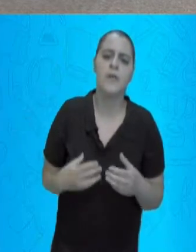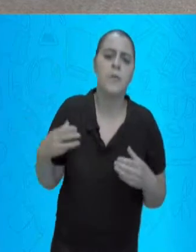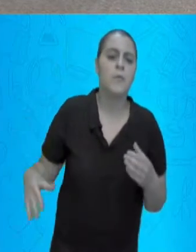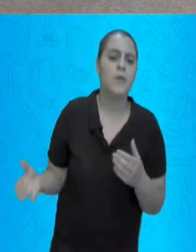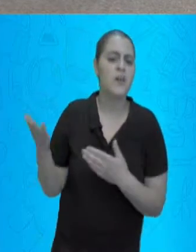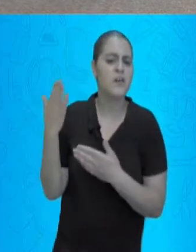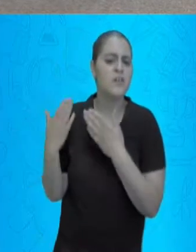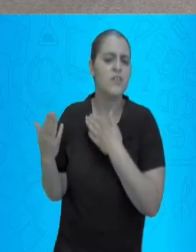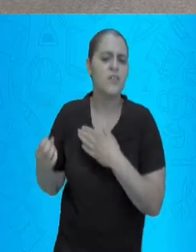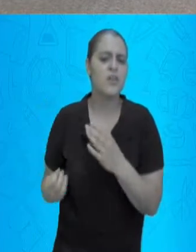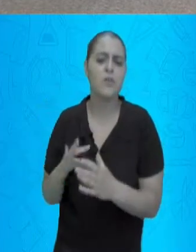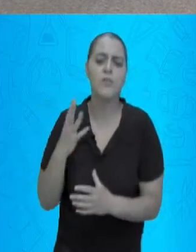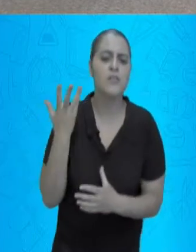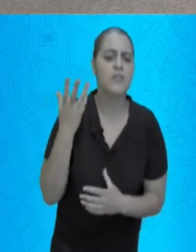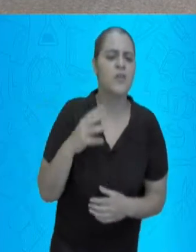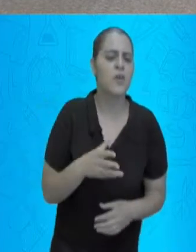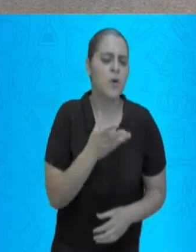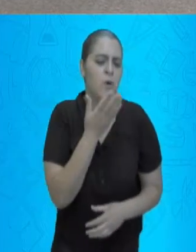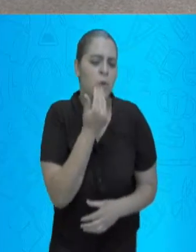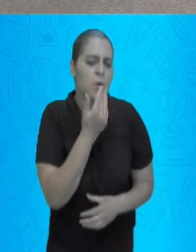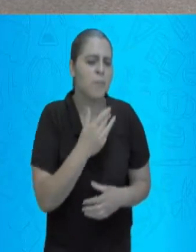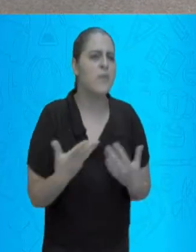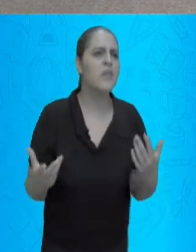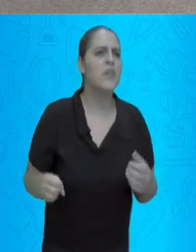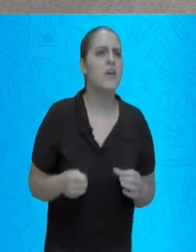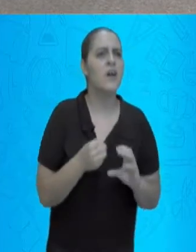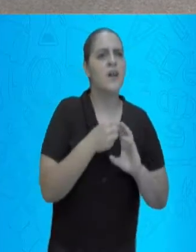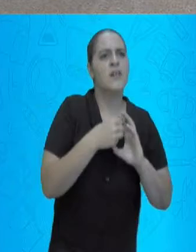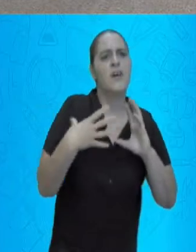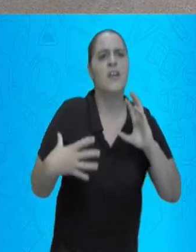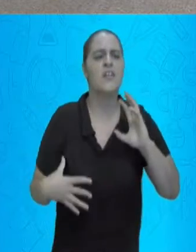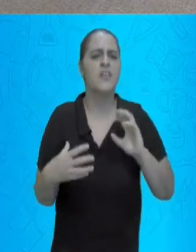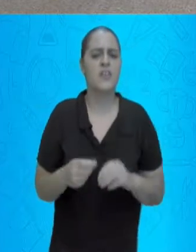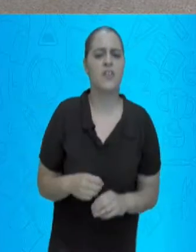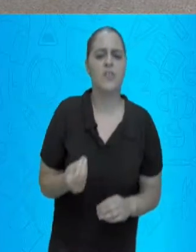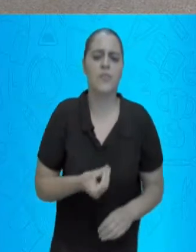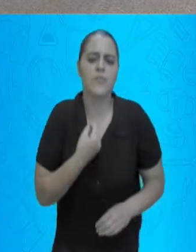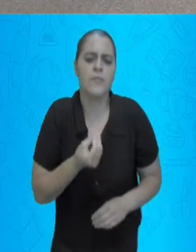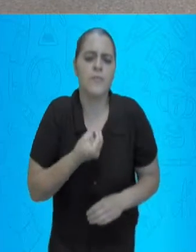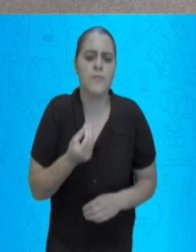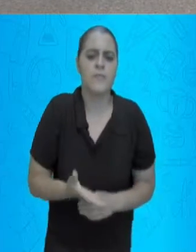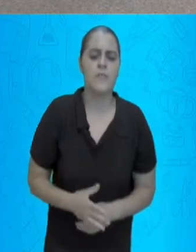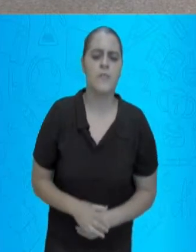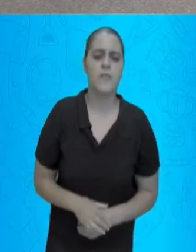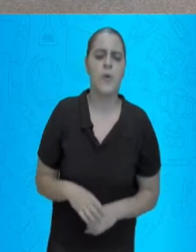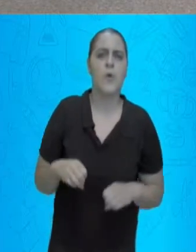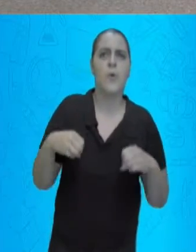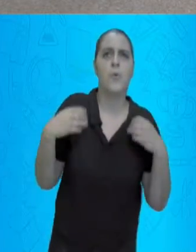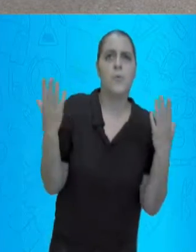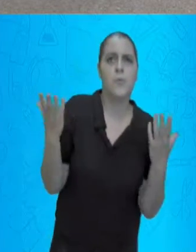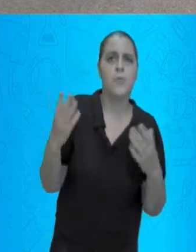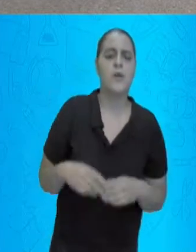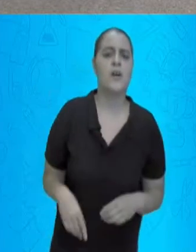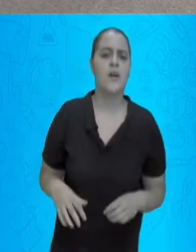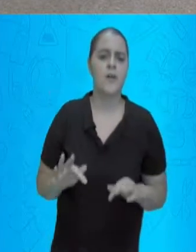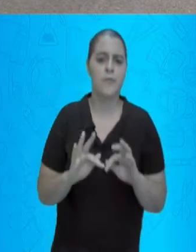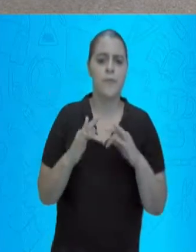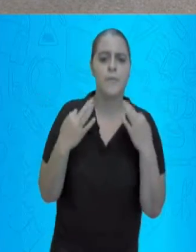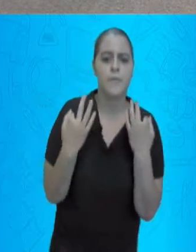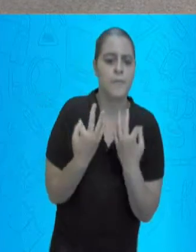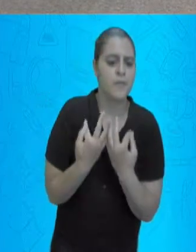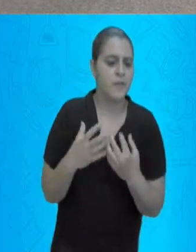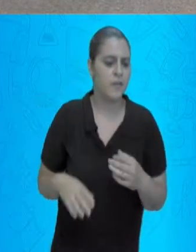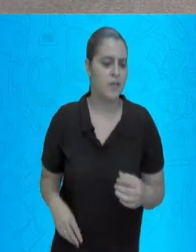características tinha? Se alimentava de quê? Onde vivia? Qual grau de